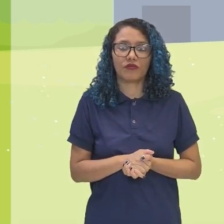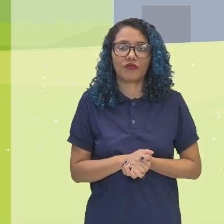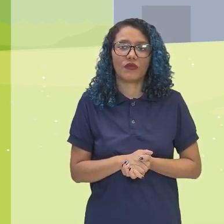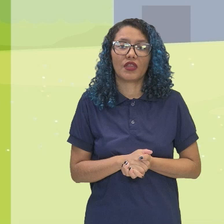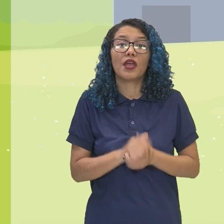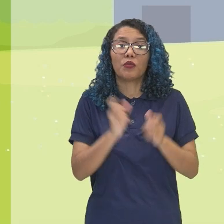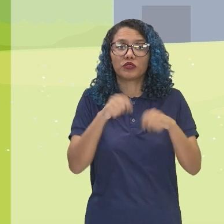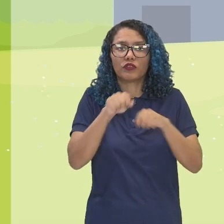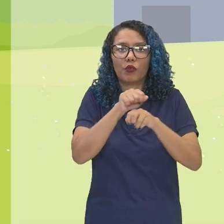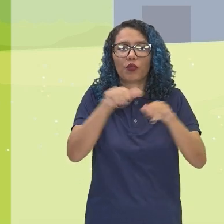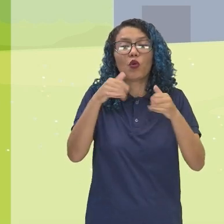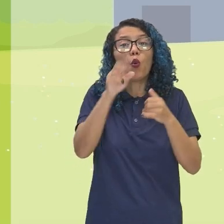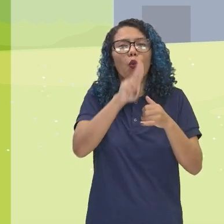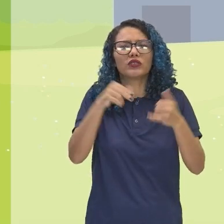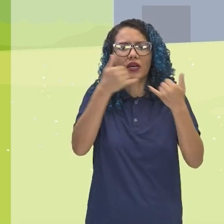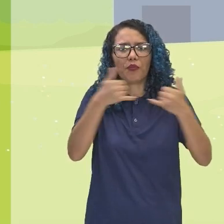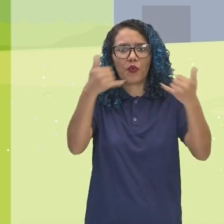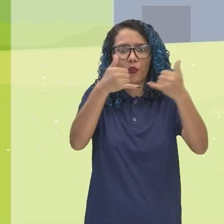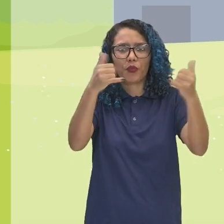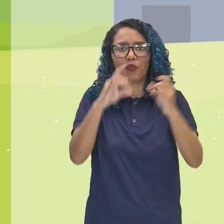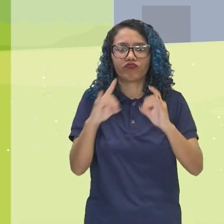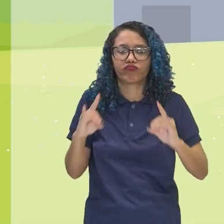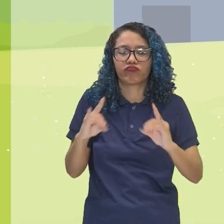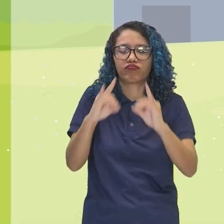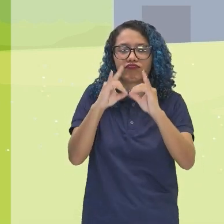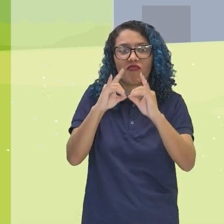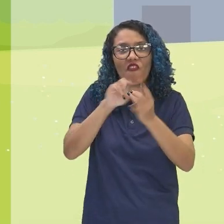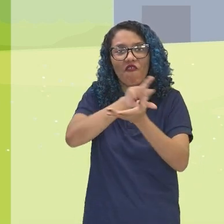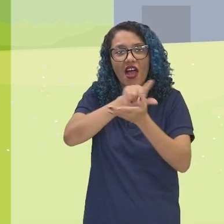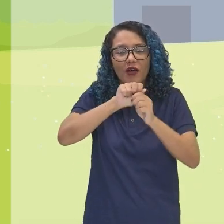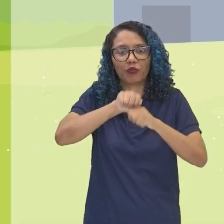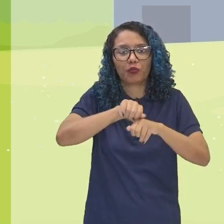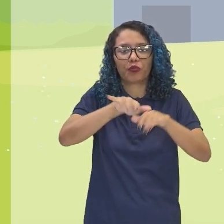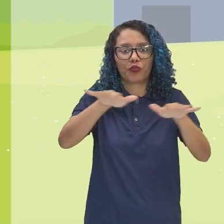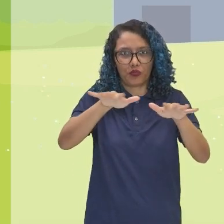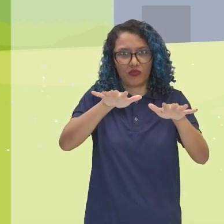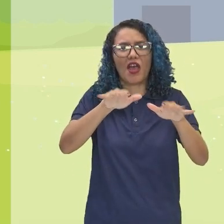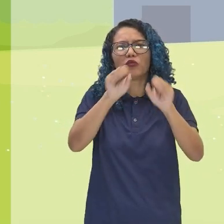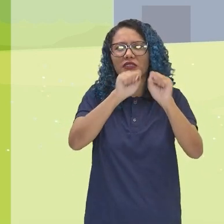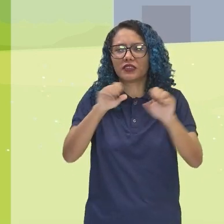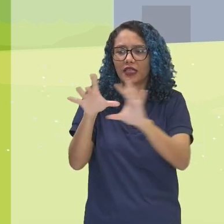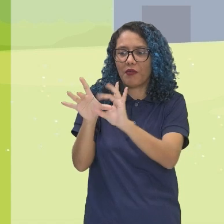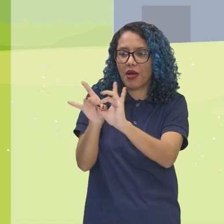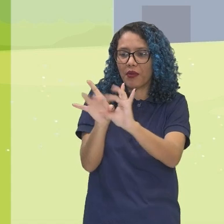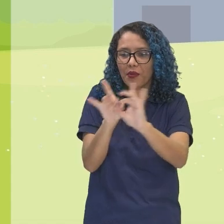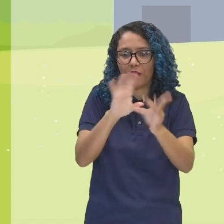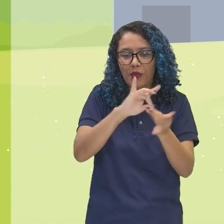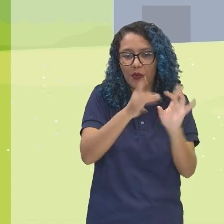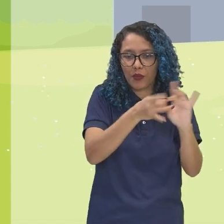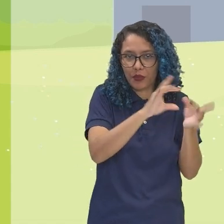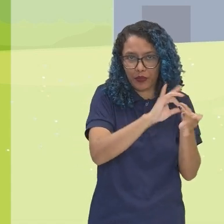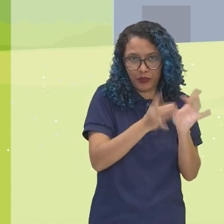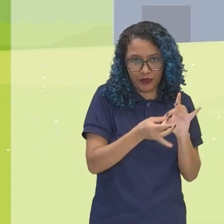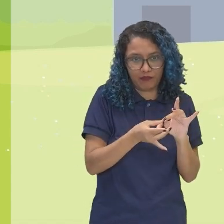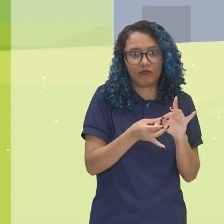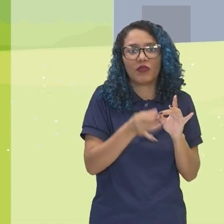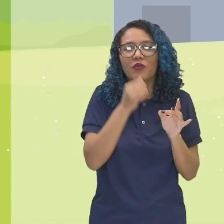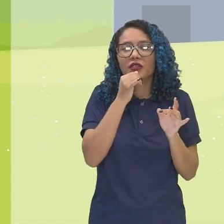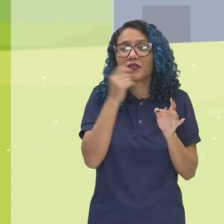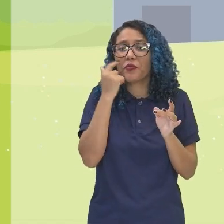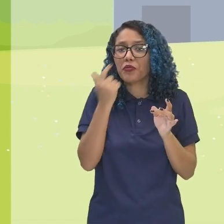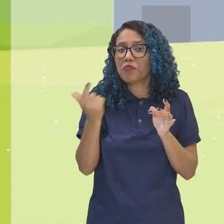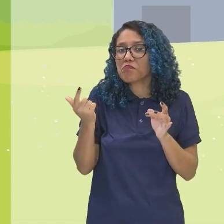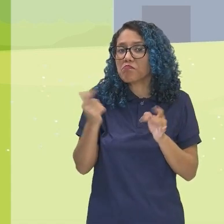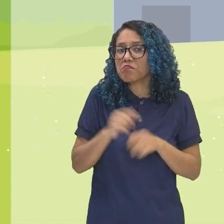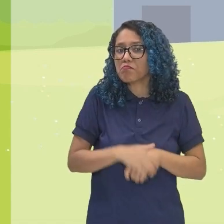de cabos e torres para um sistema integrado, como você pode observar aí